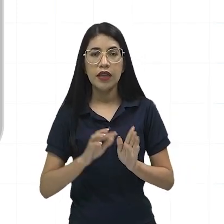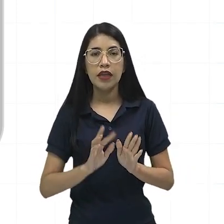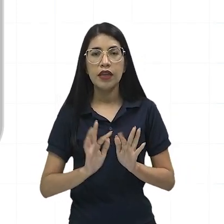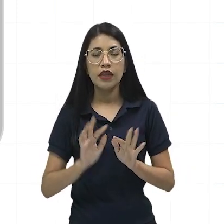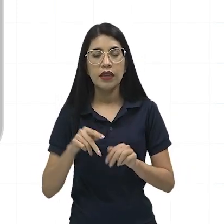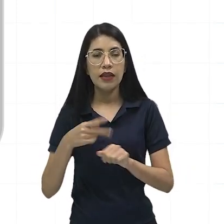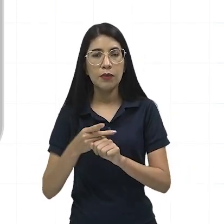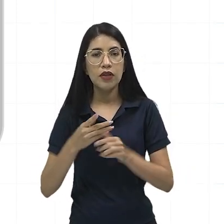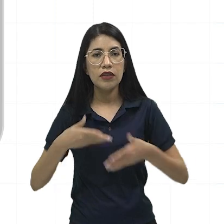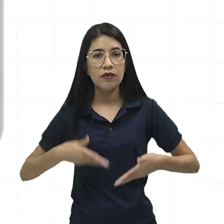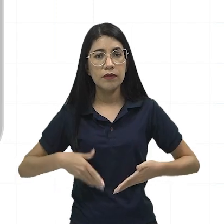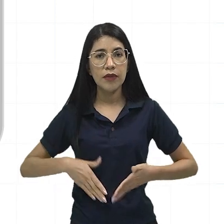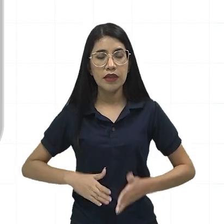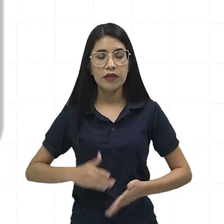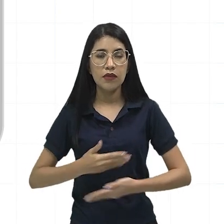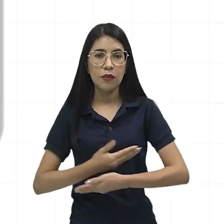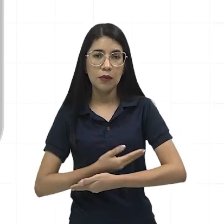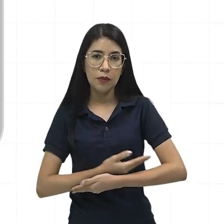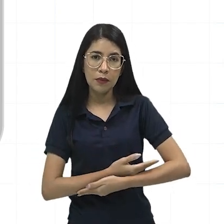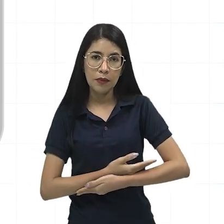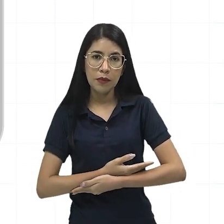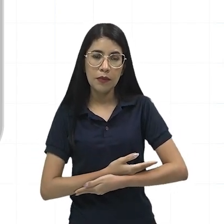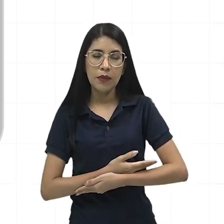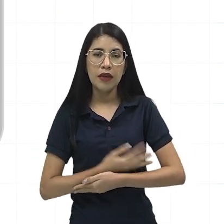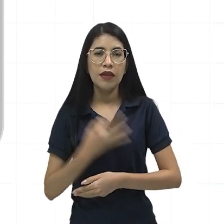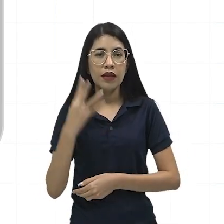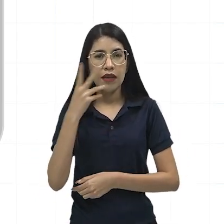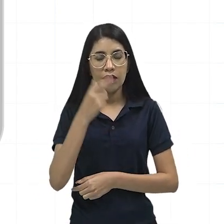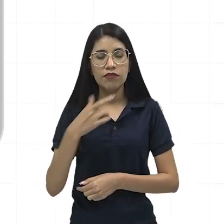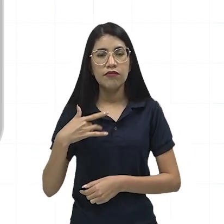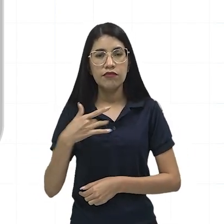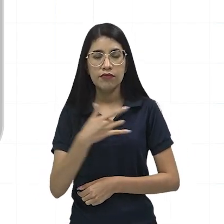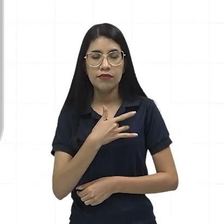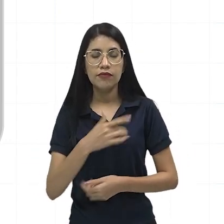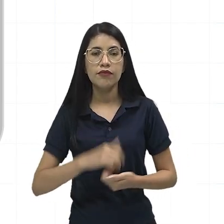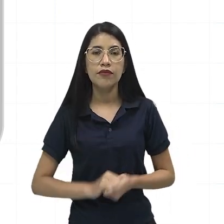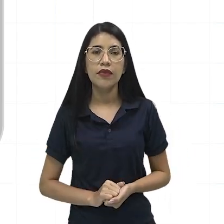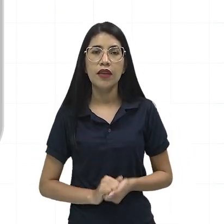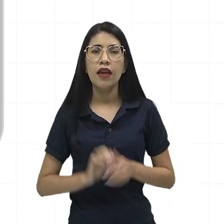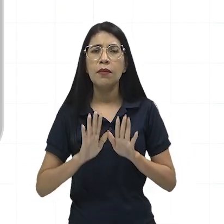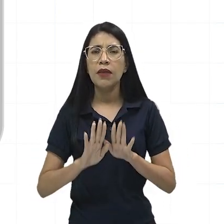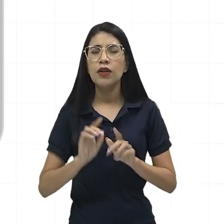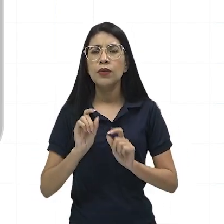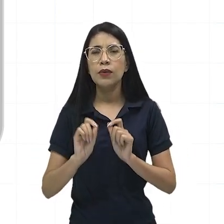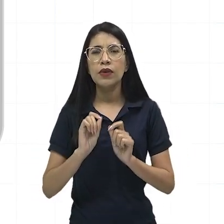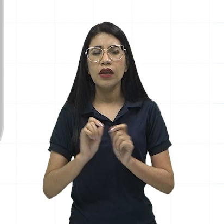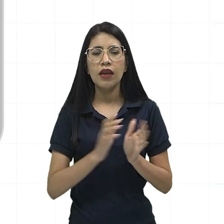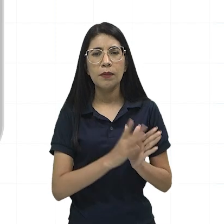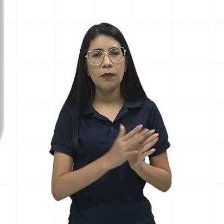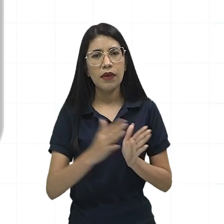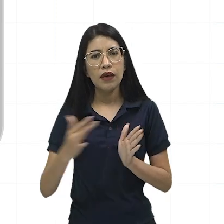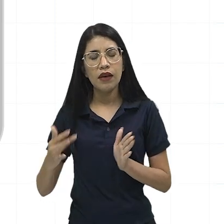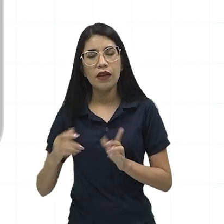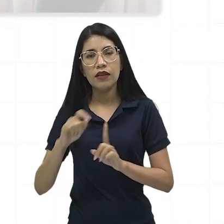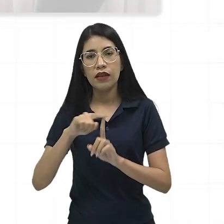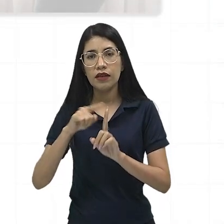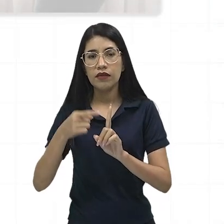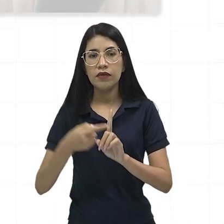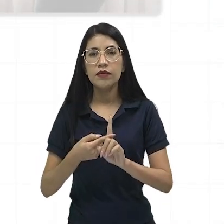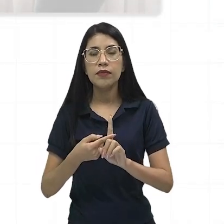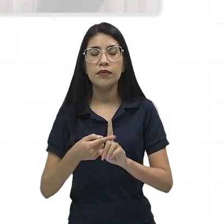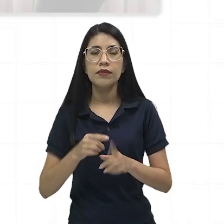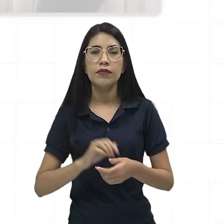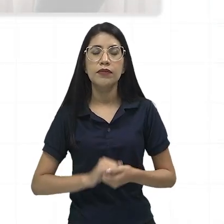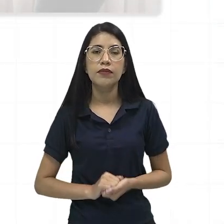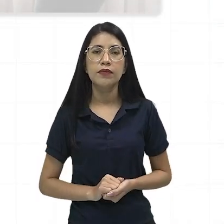vai nascer um bebê maravilhoso e saudável. Mas o que é o processo da gravidez, que é a nossa próxima